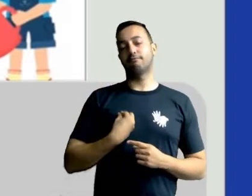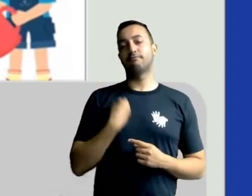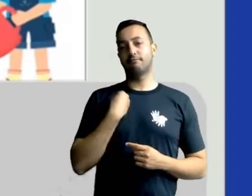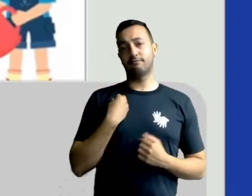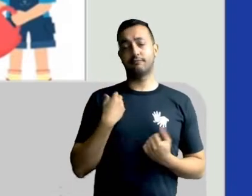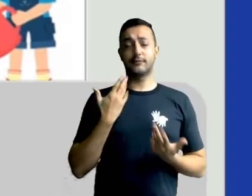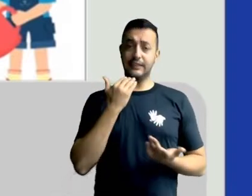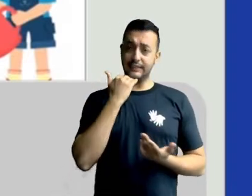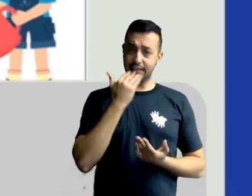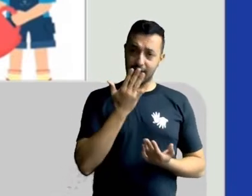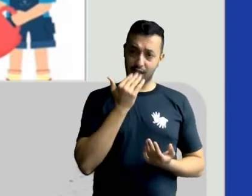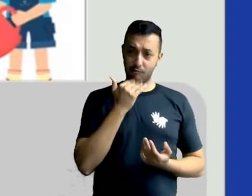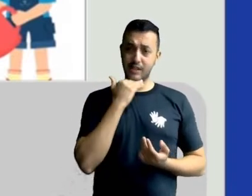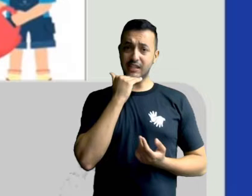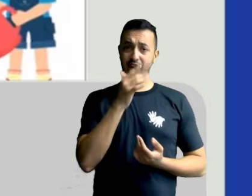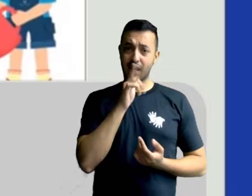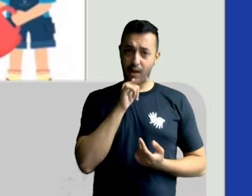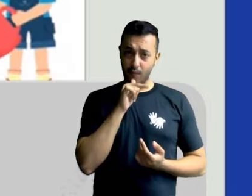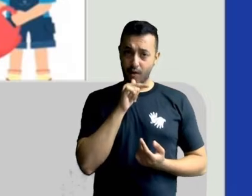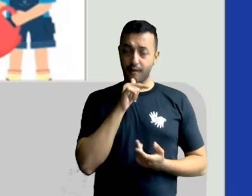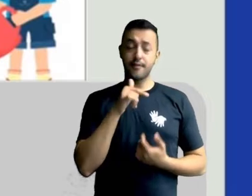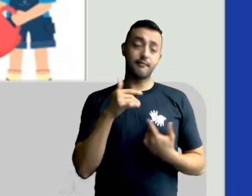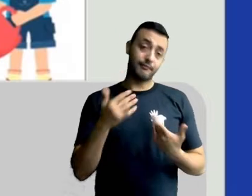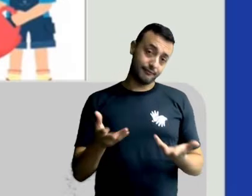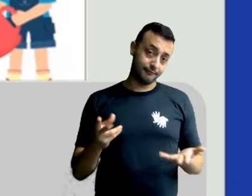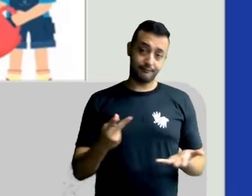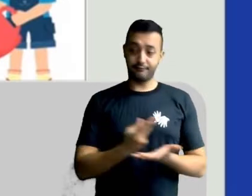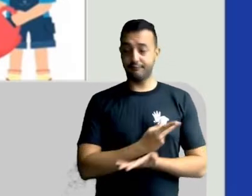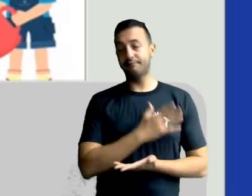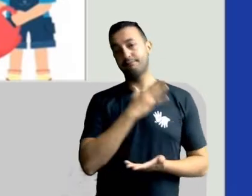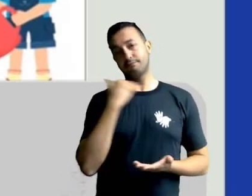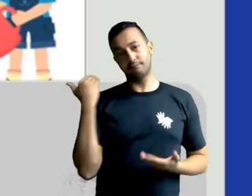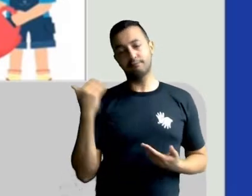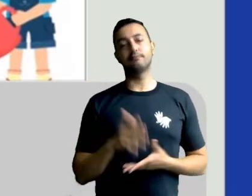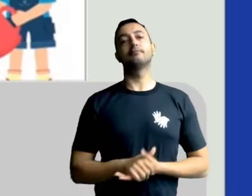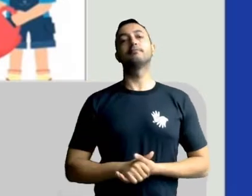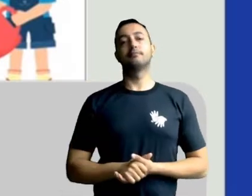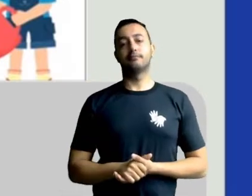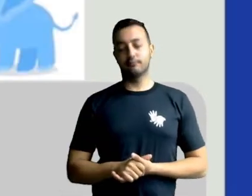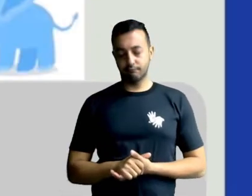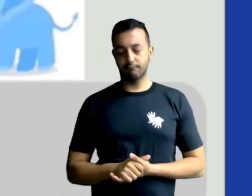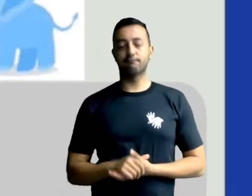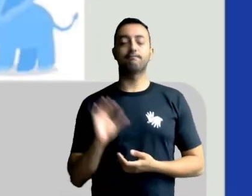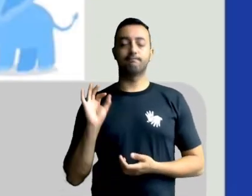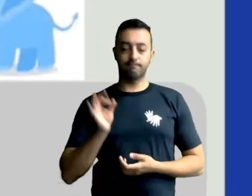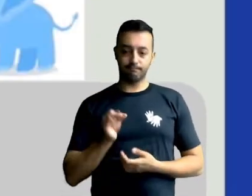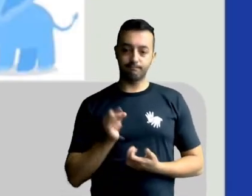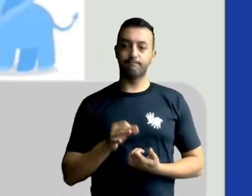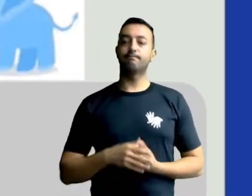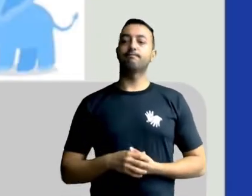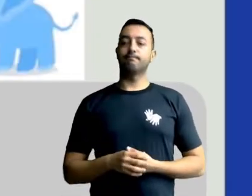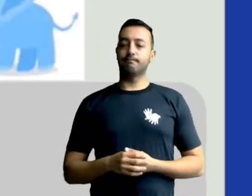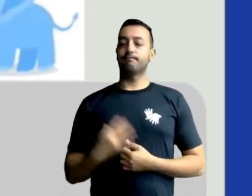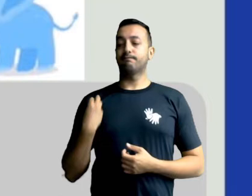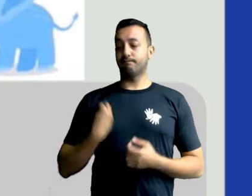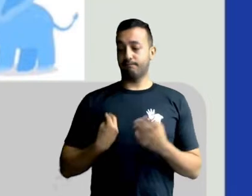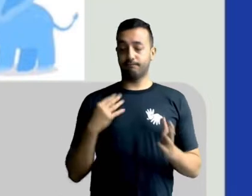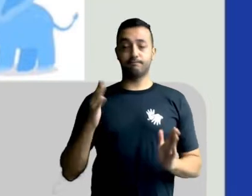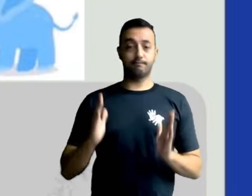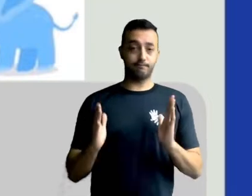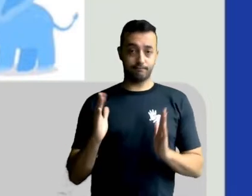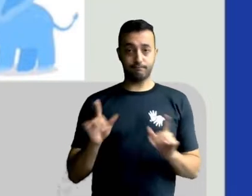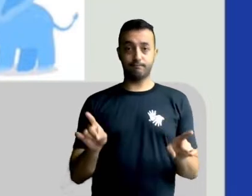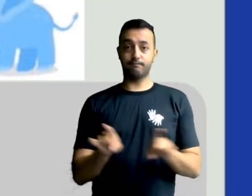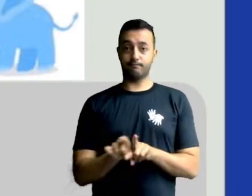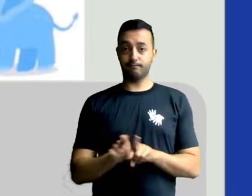ser vivo sem alimento e sem água, ele acaba morrendo. Isso mesmo. Durante a